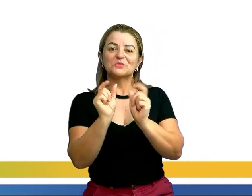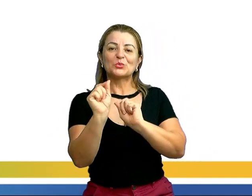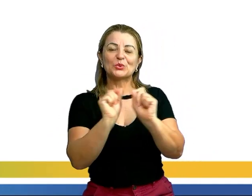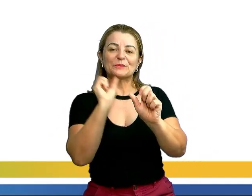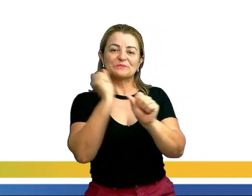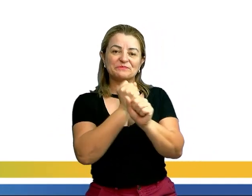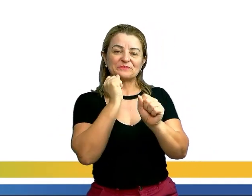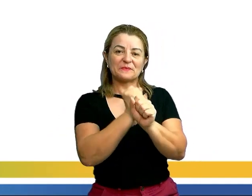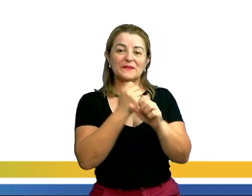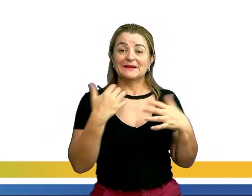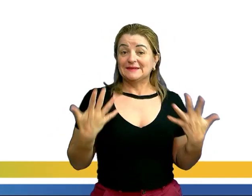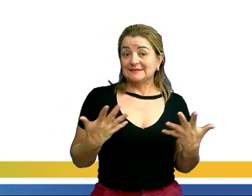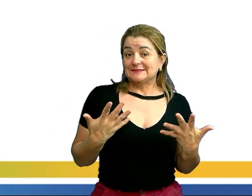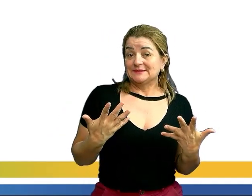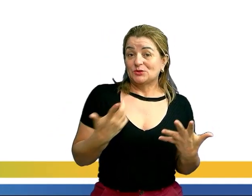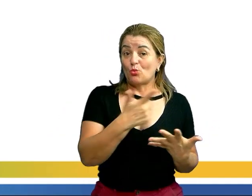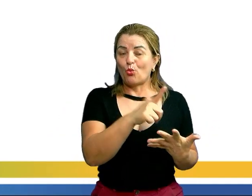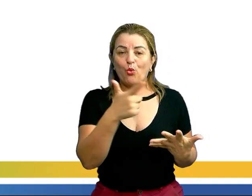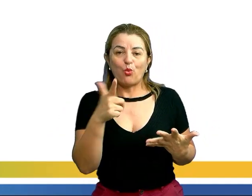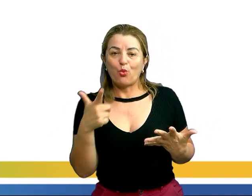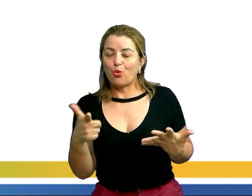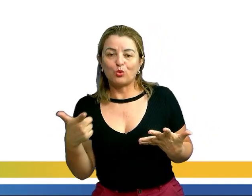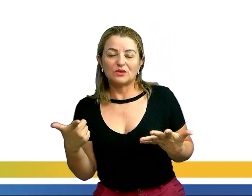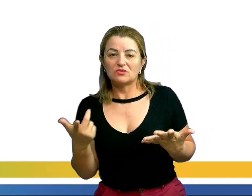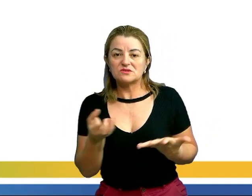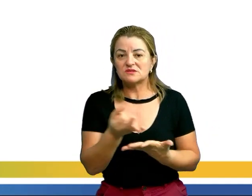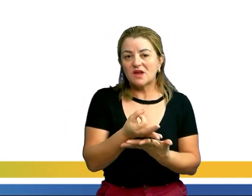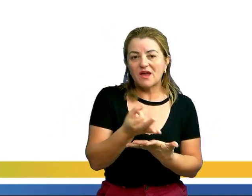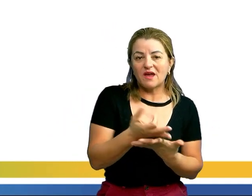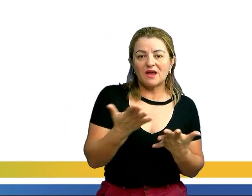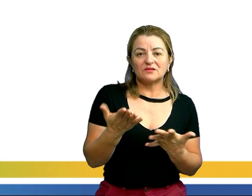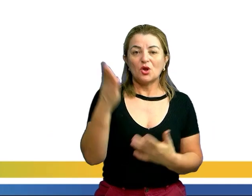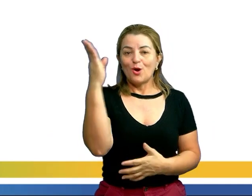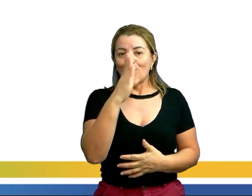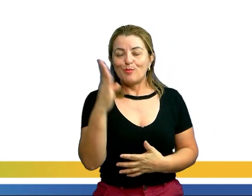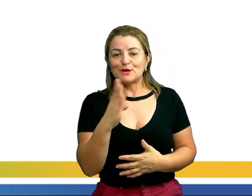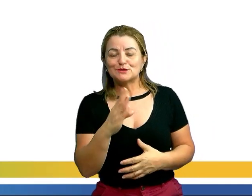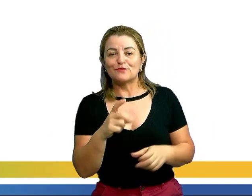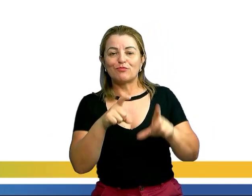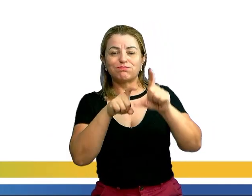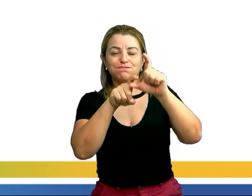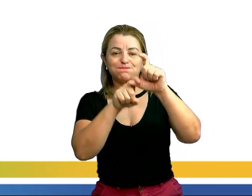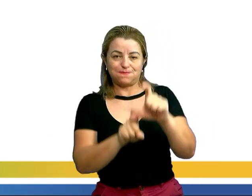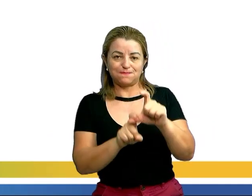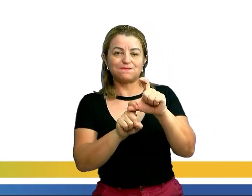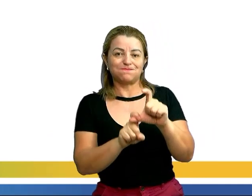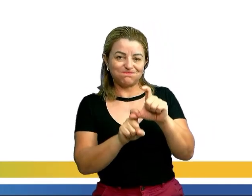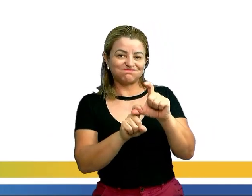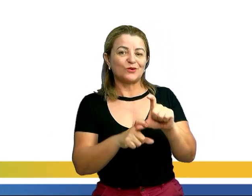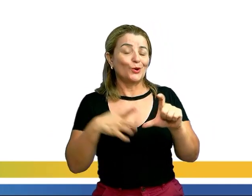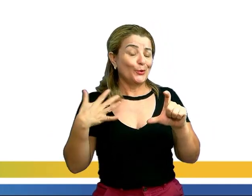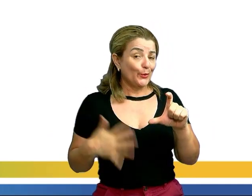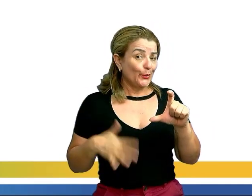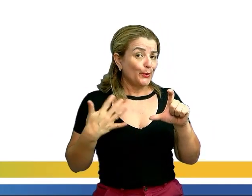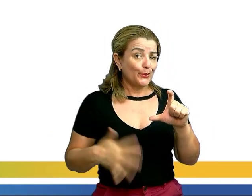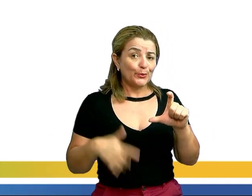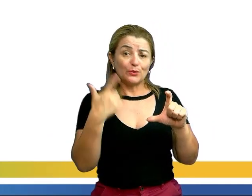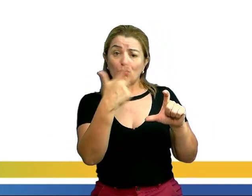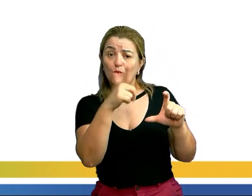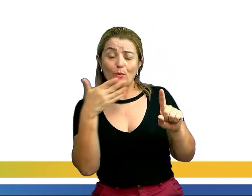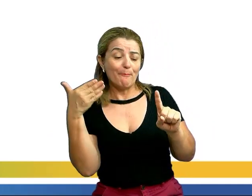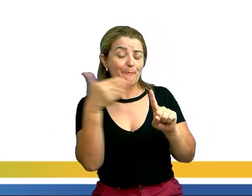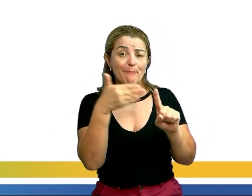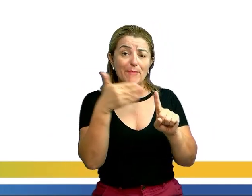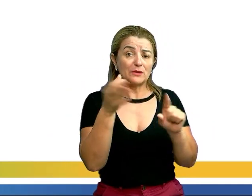E aí não deu muito certo, o Brasil ficou endividado, esse plano de metas, muitas metas não foram